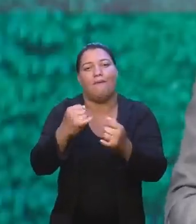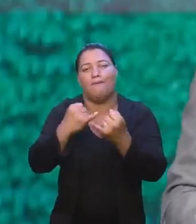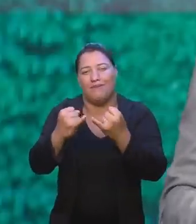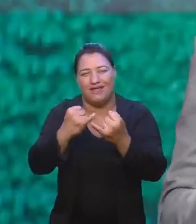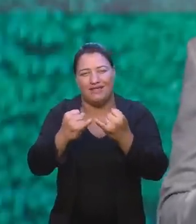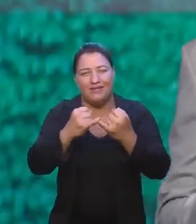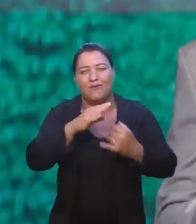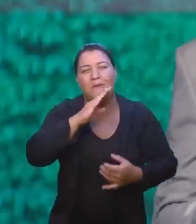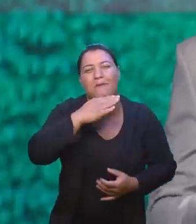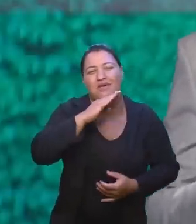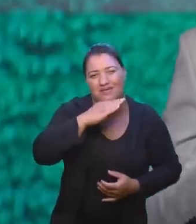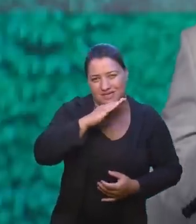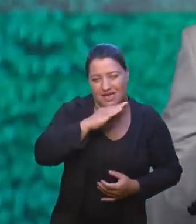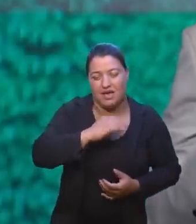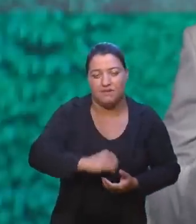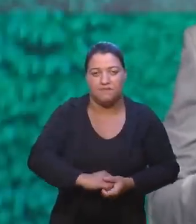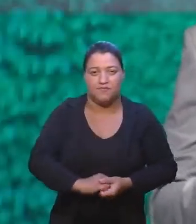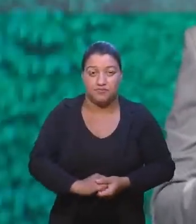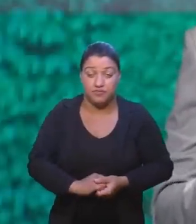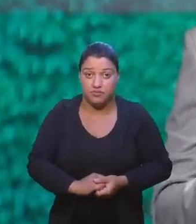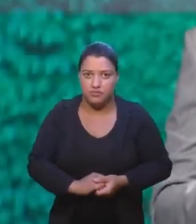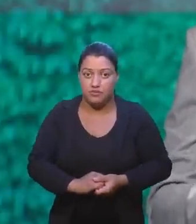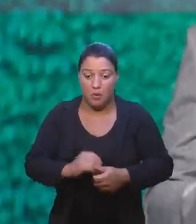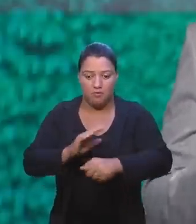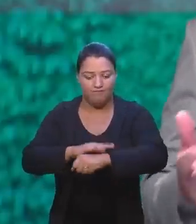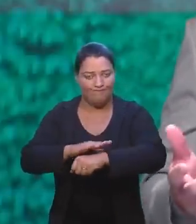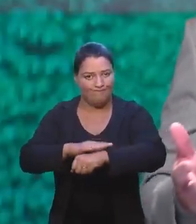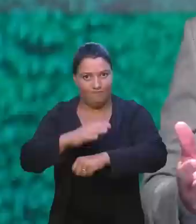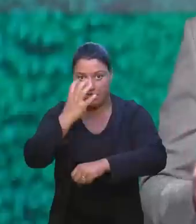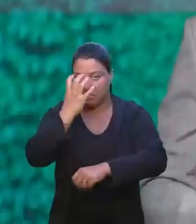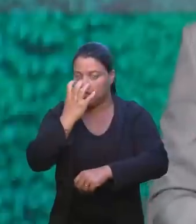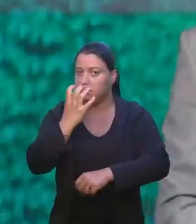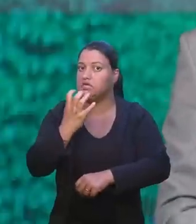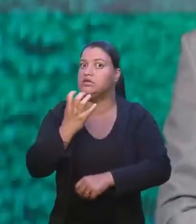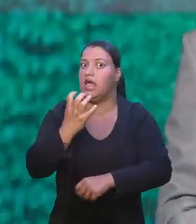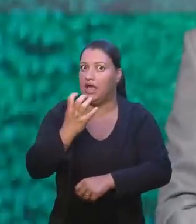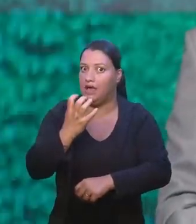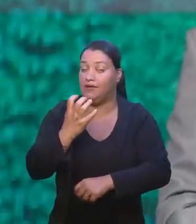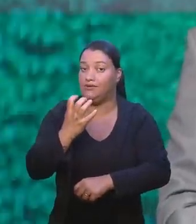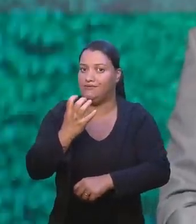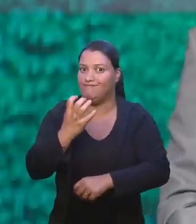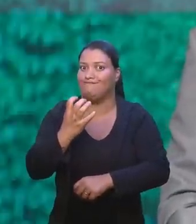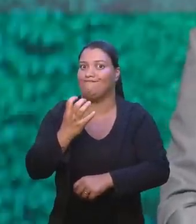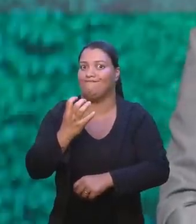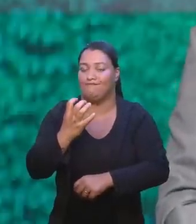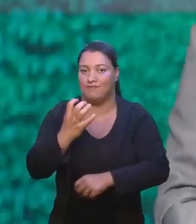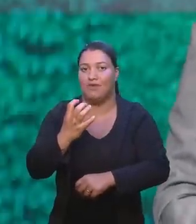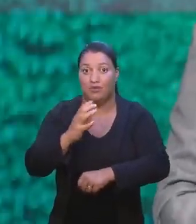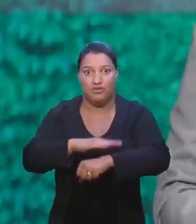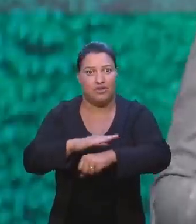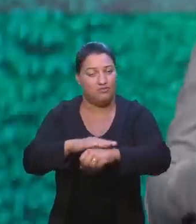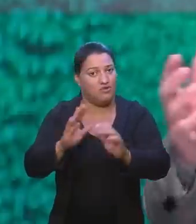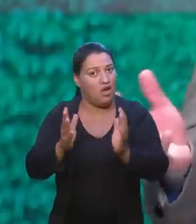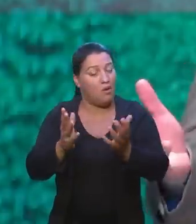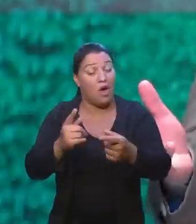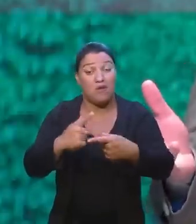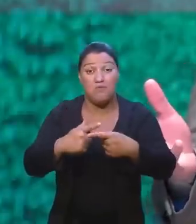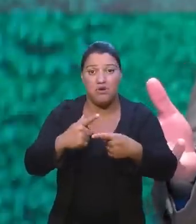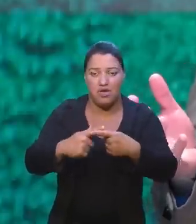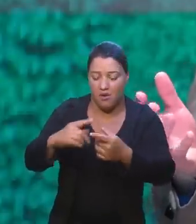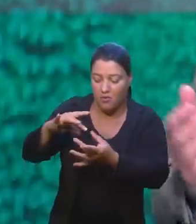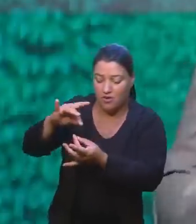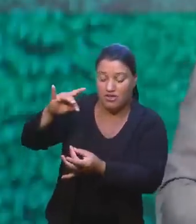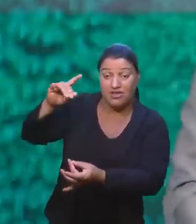né? É uma hora grave e solene esses tempos atuais. Portanto, os